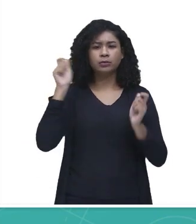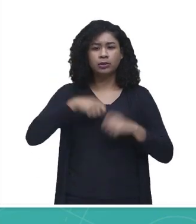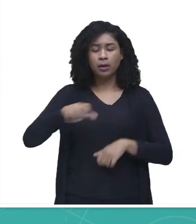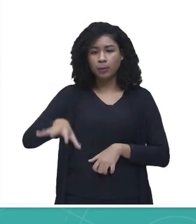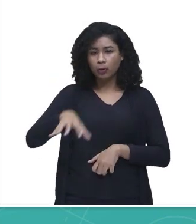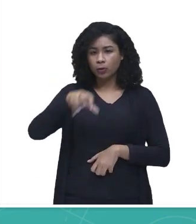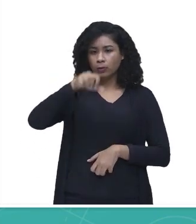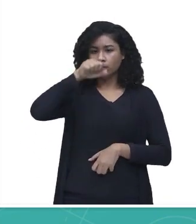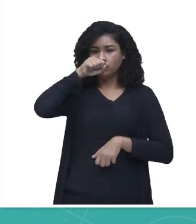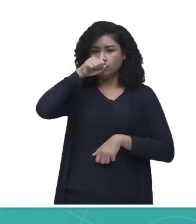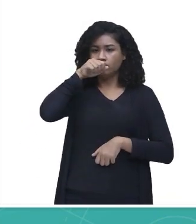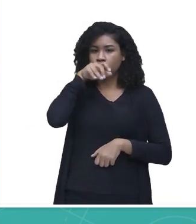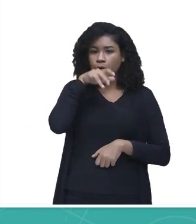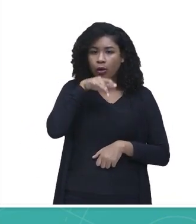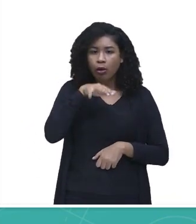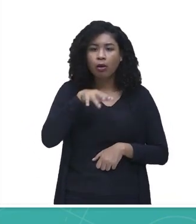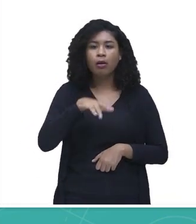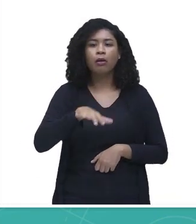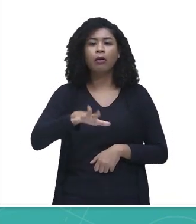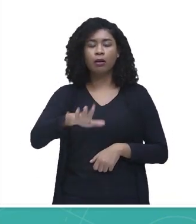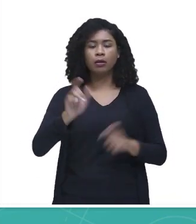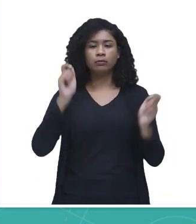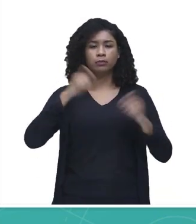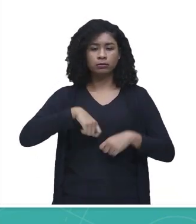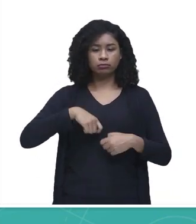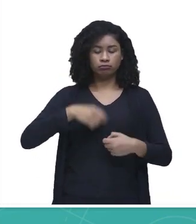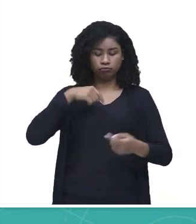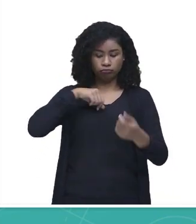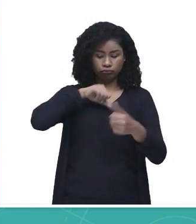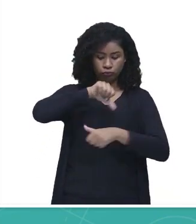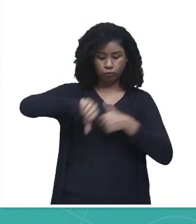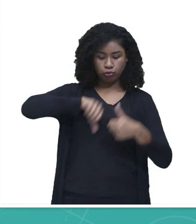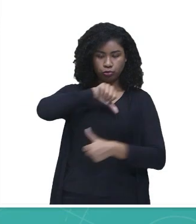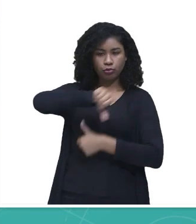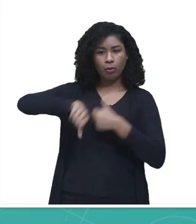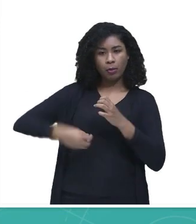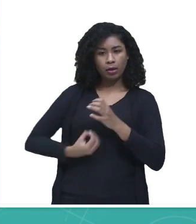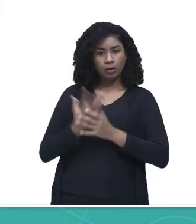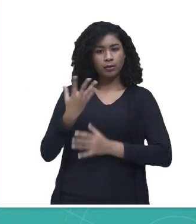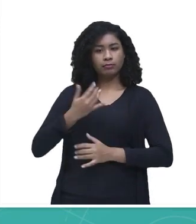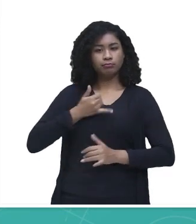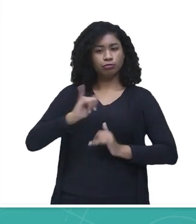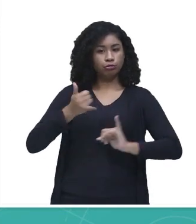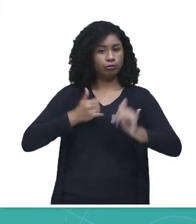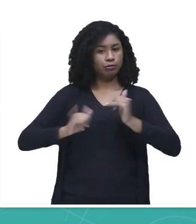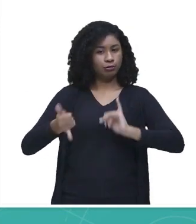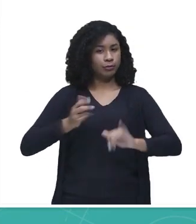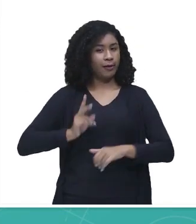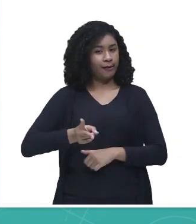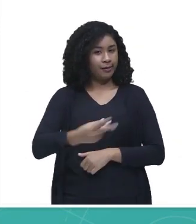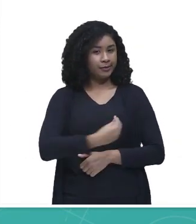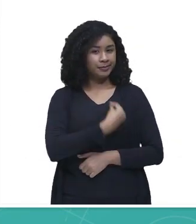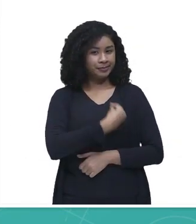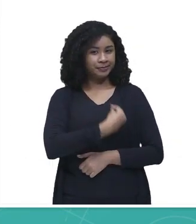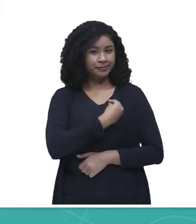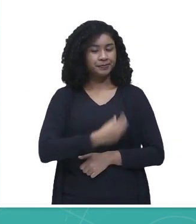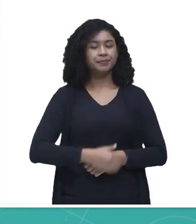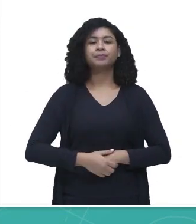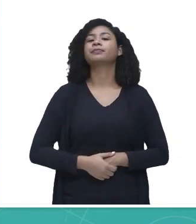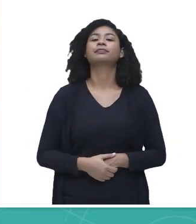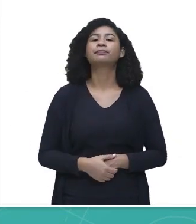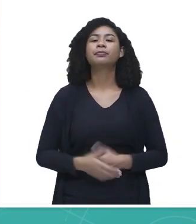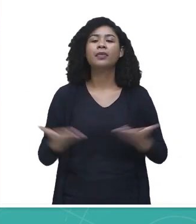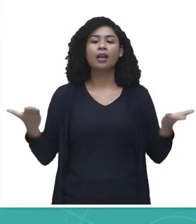gasosas e também a liberação de energia para nós sobrevivermos, tá certo? Agora a gente vai para a nossa